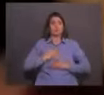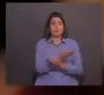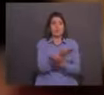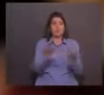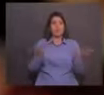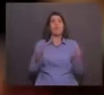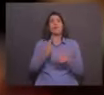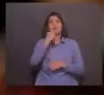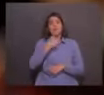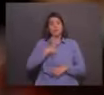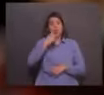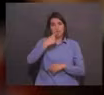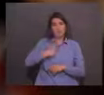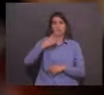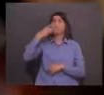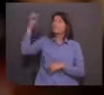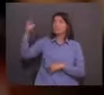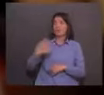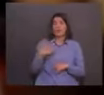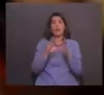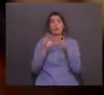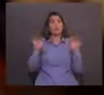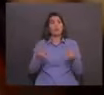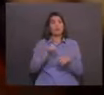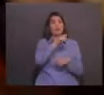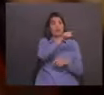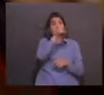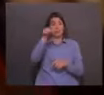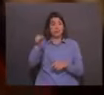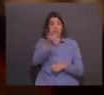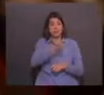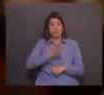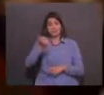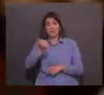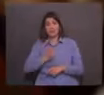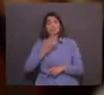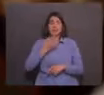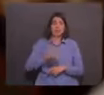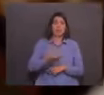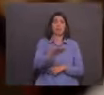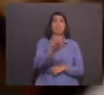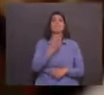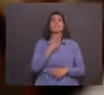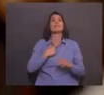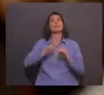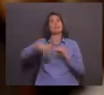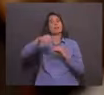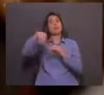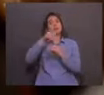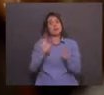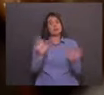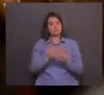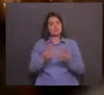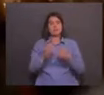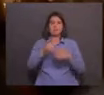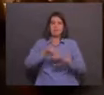hoje, perdoai-nos as nossas ofensas, assim como nós perdoamos a quem nos tem ofendido. E não nos deixeis